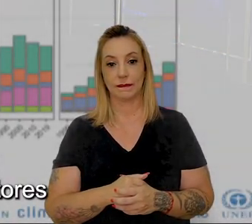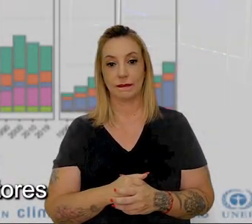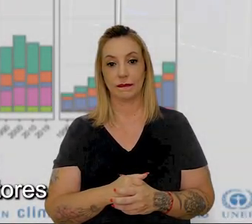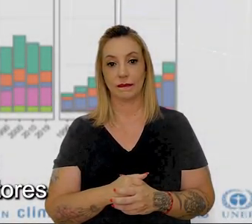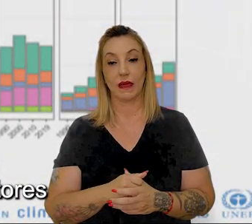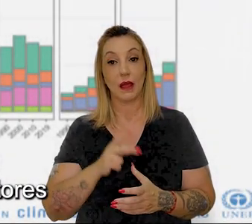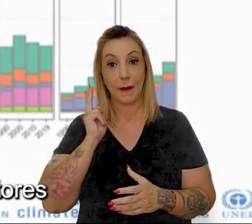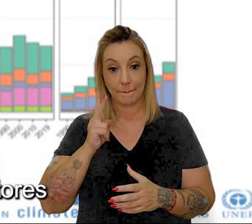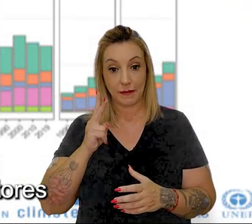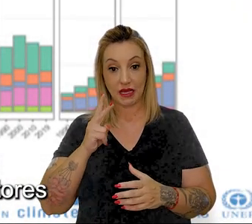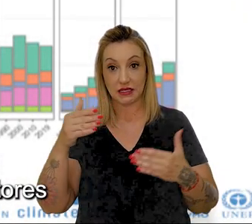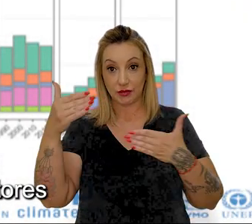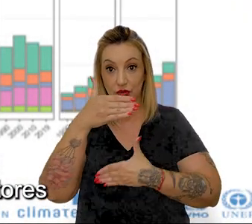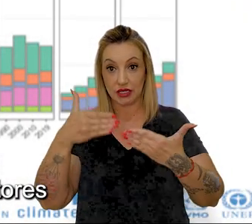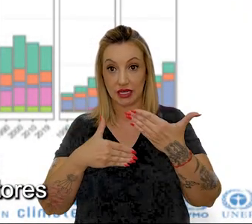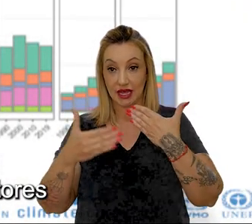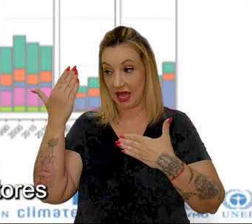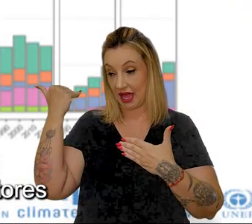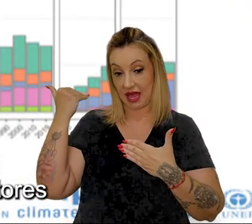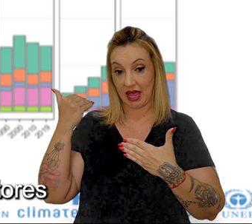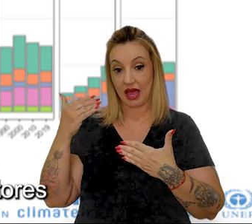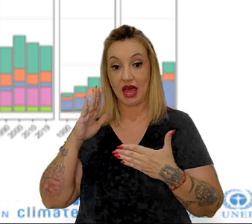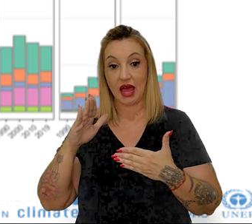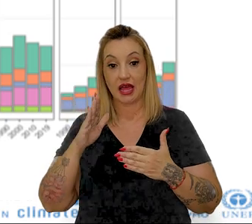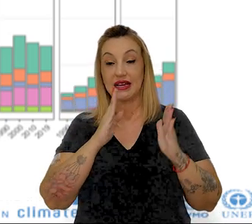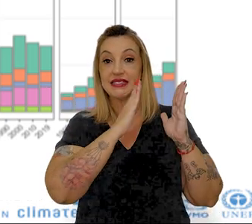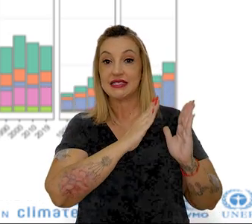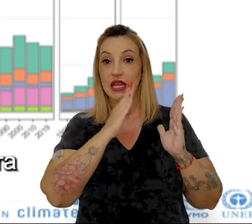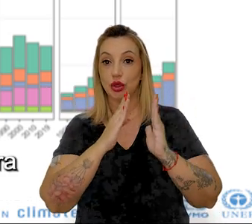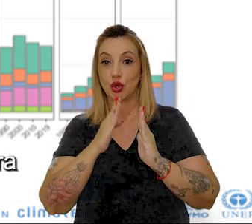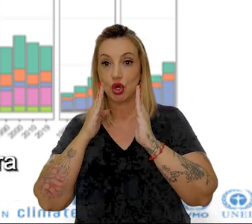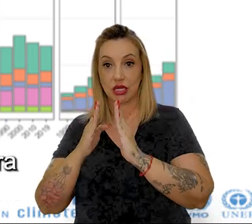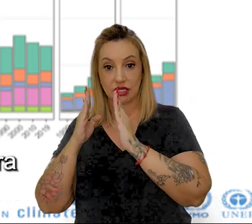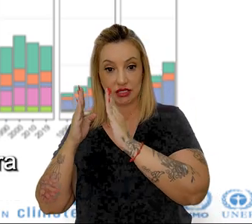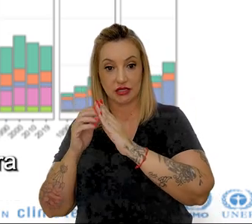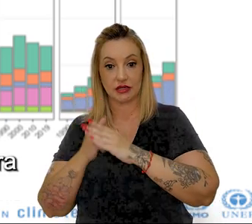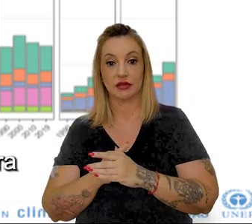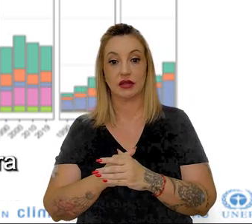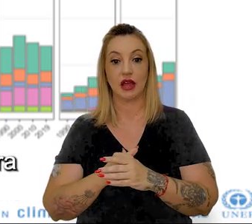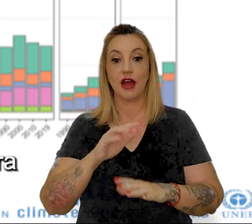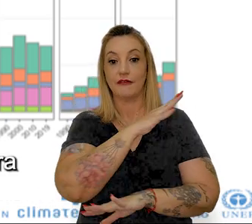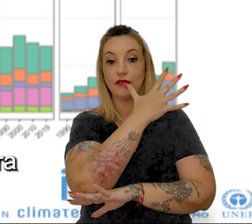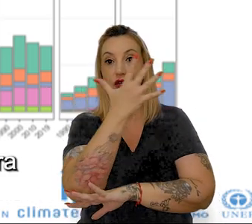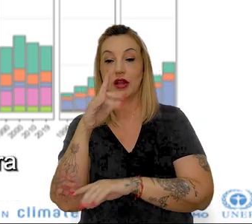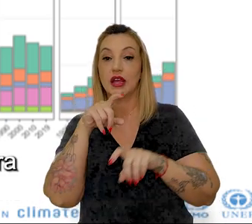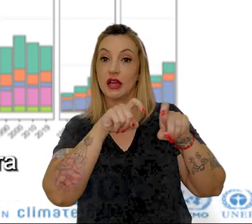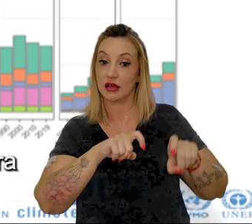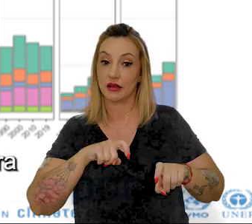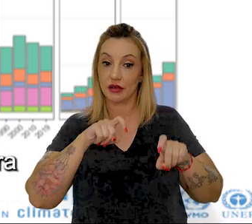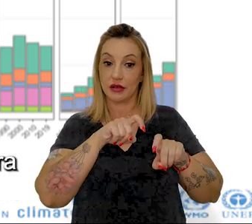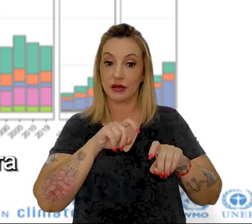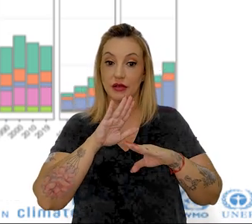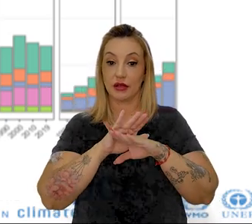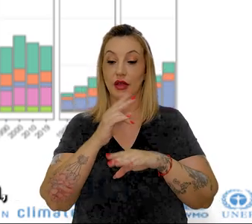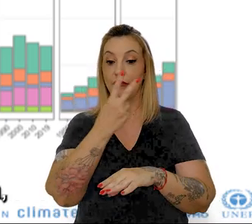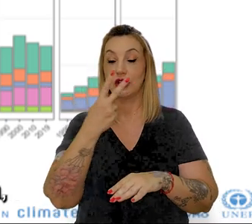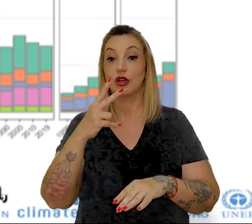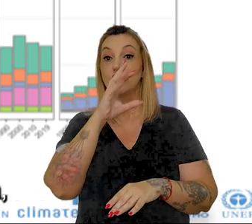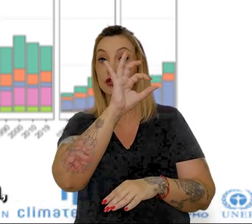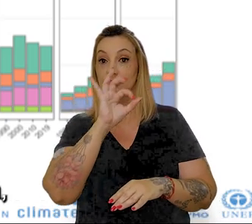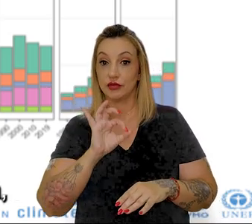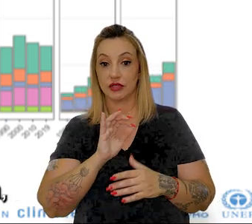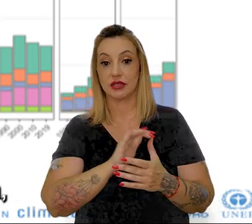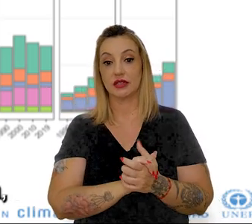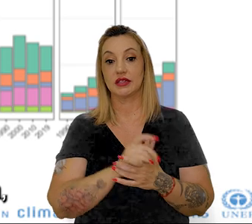distribuição do mesmo slide anterior mas agora pelos setores né aqui a parte de floresta e Agricultura contribuía com 22% se eu